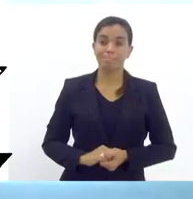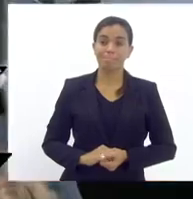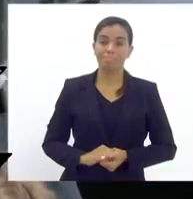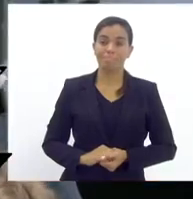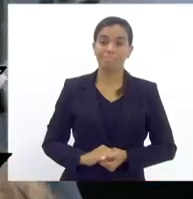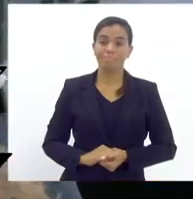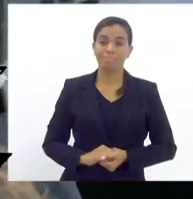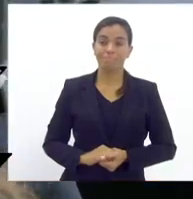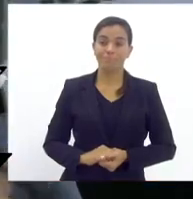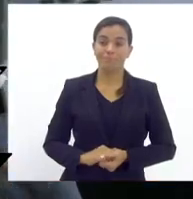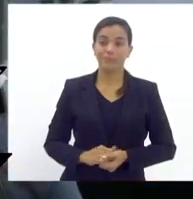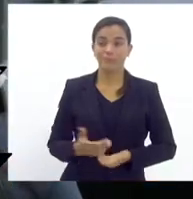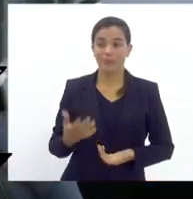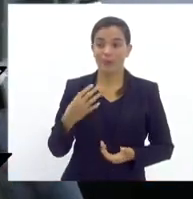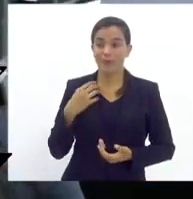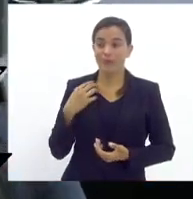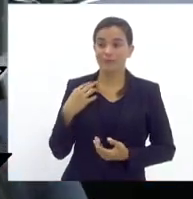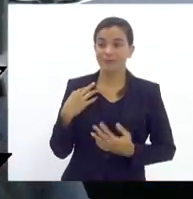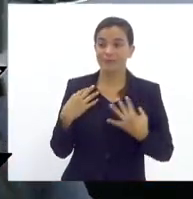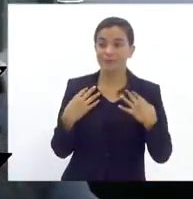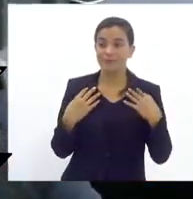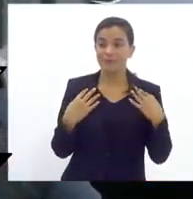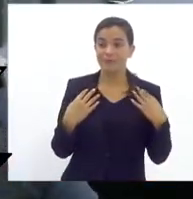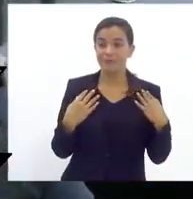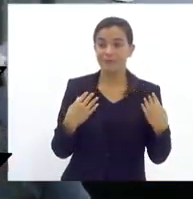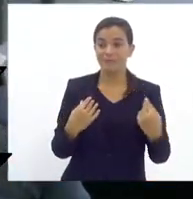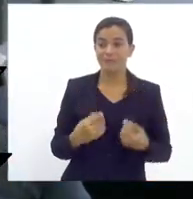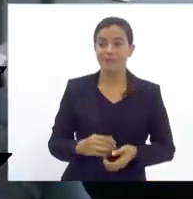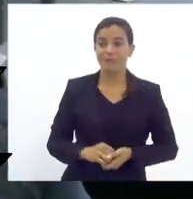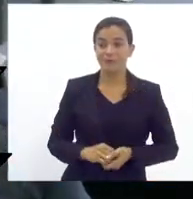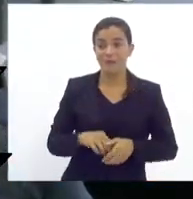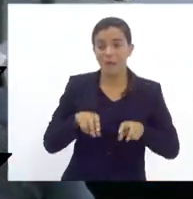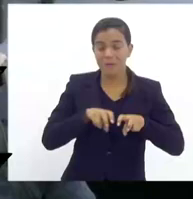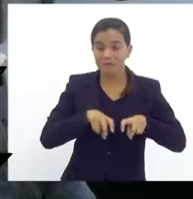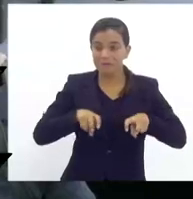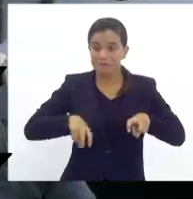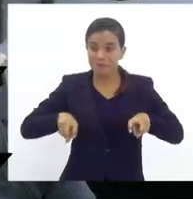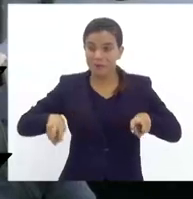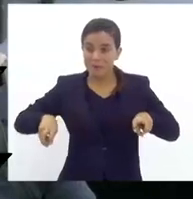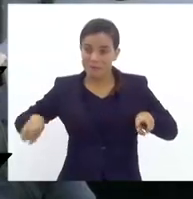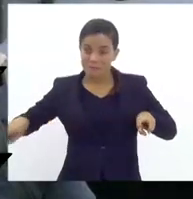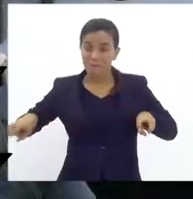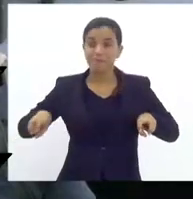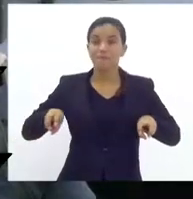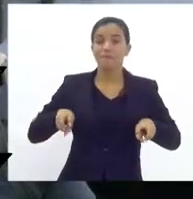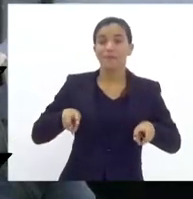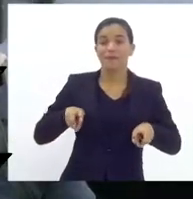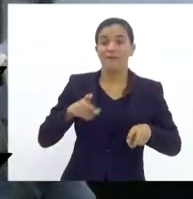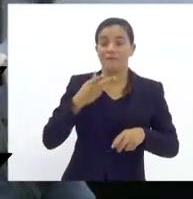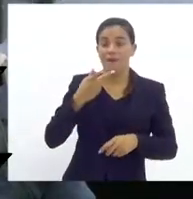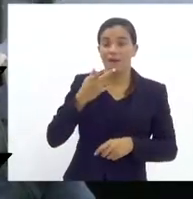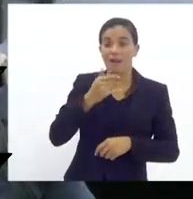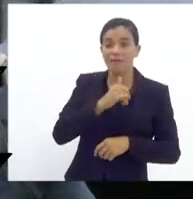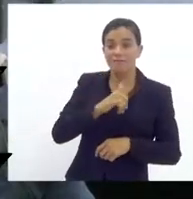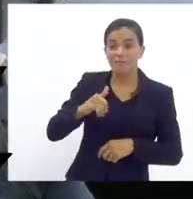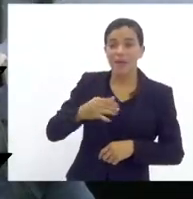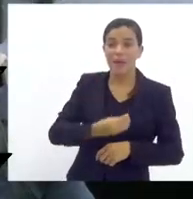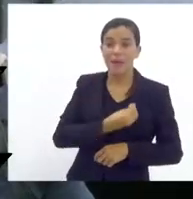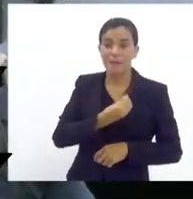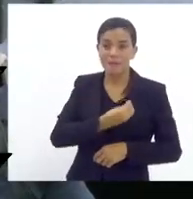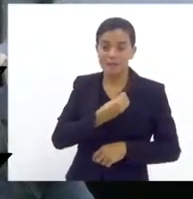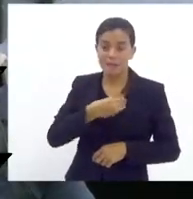gente quanta mesa vai ocupando aqui o espaço é a não ser a presença da Patrícia